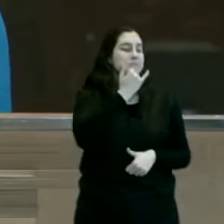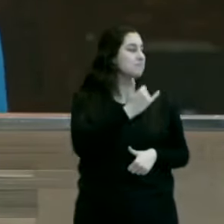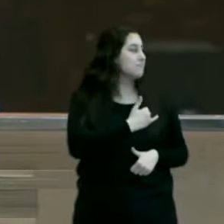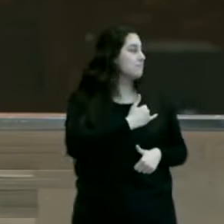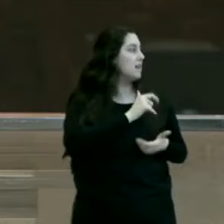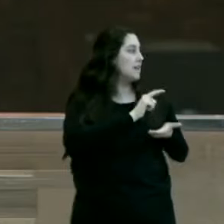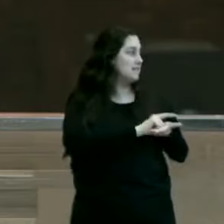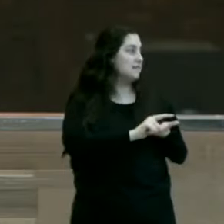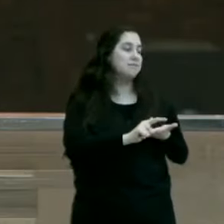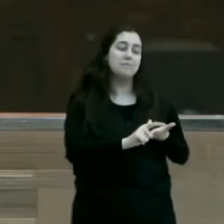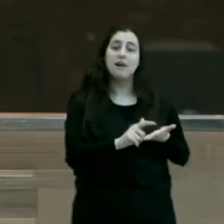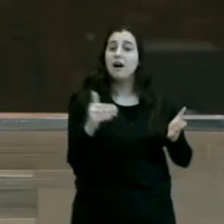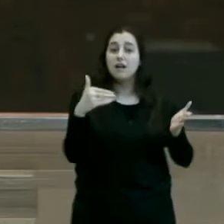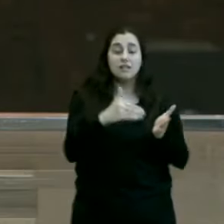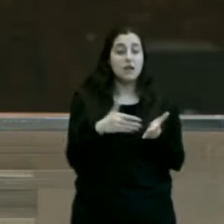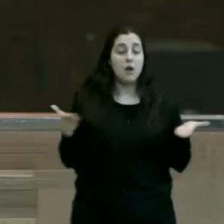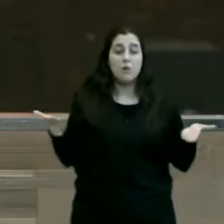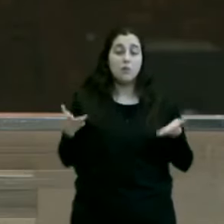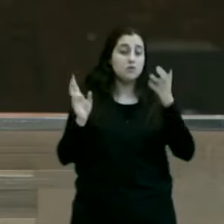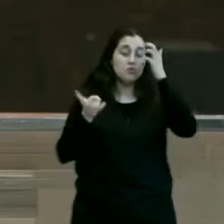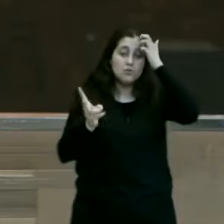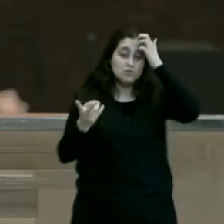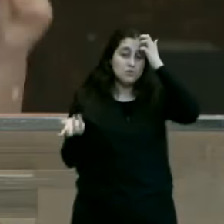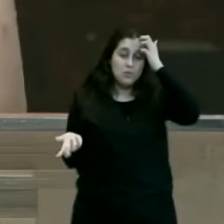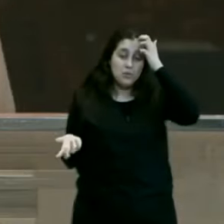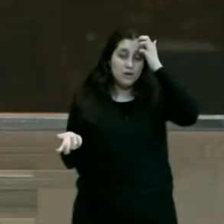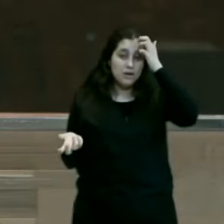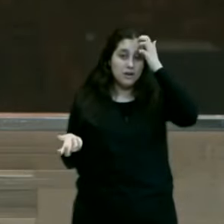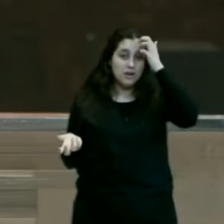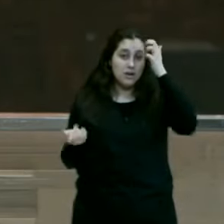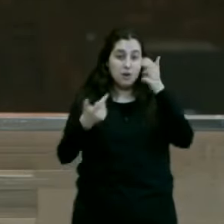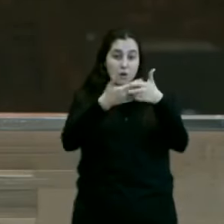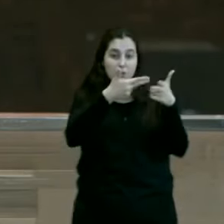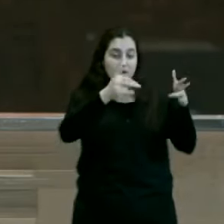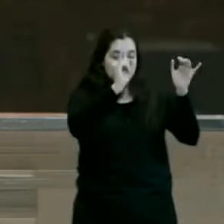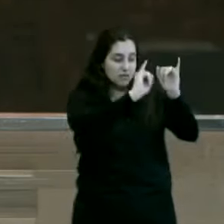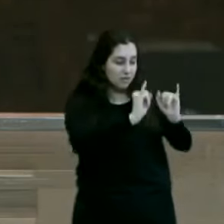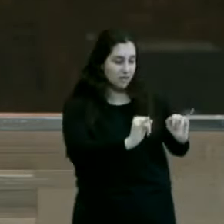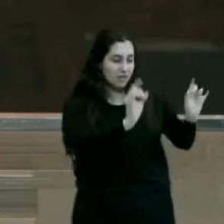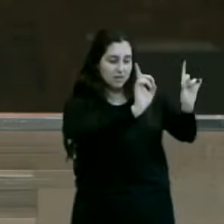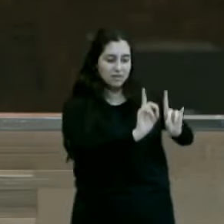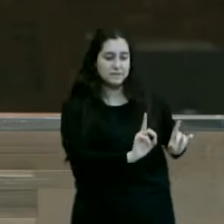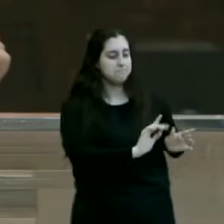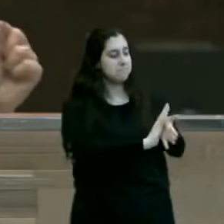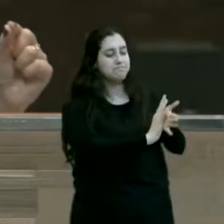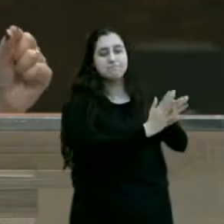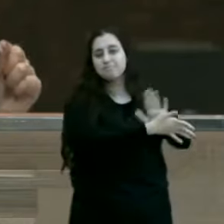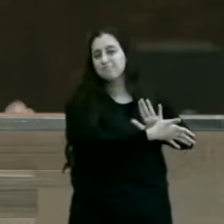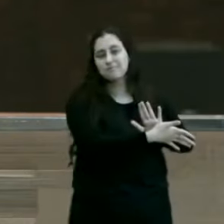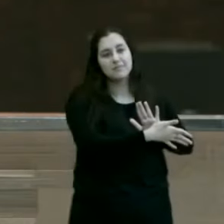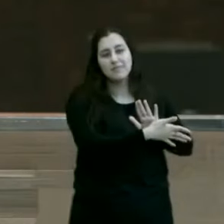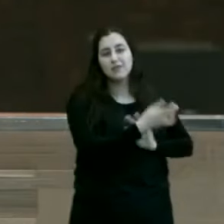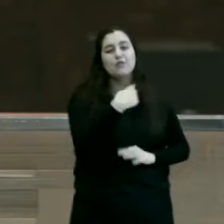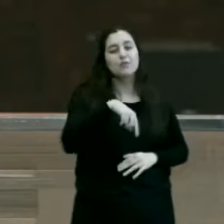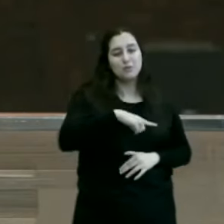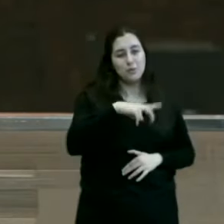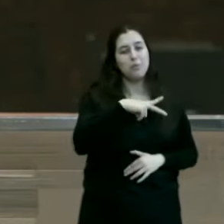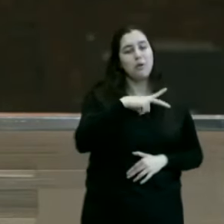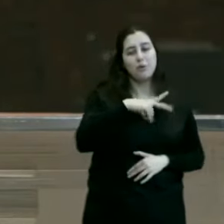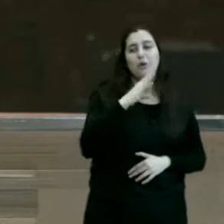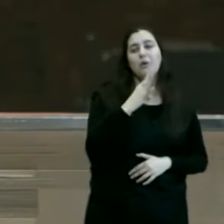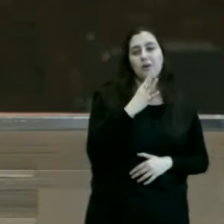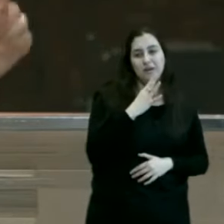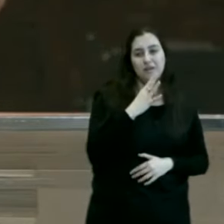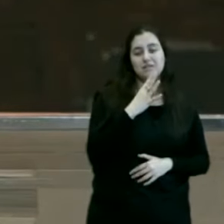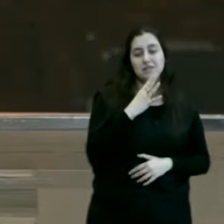ordem é a mesma ainda hoje, a de destruir o altar dos nossos ídolos particulares. Porque aqui